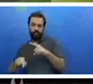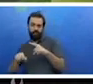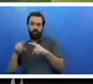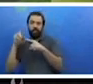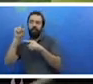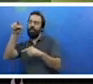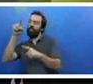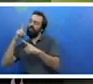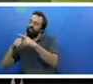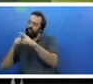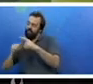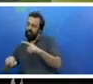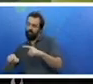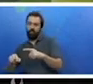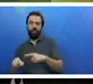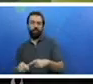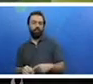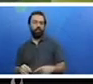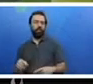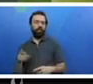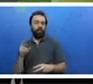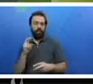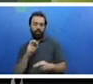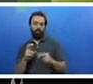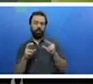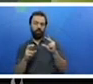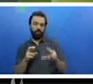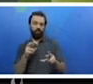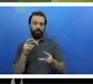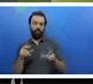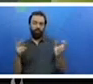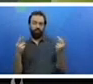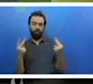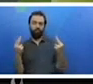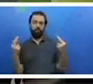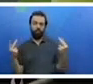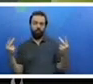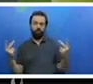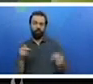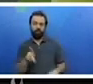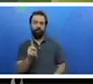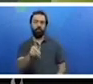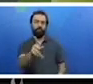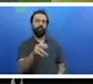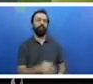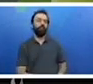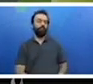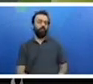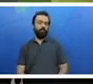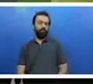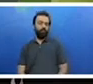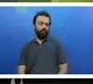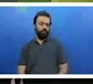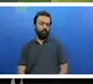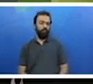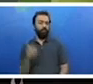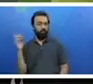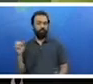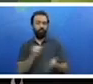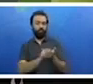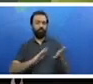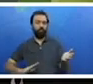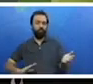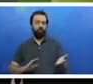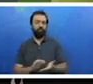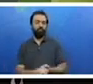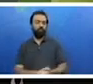resultado. Tá aí como vocês identificam. Grandezas proporcionais. Agora esse exercício aqui, ó,